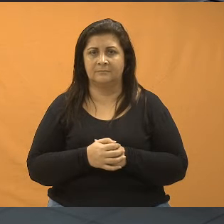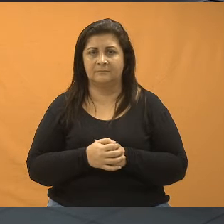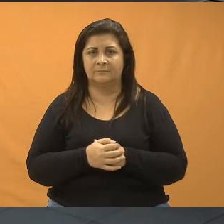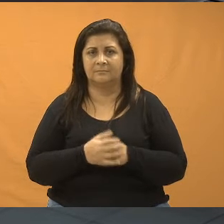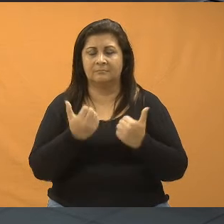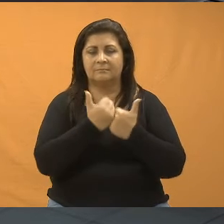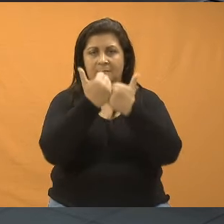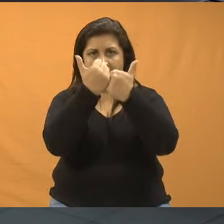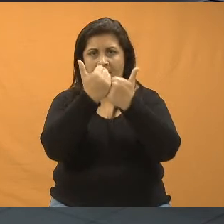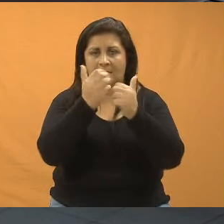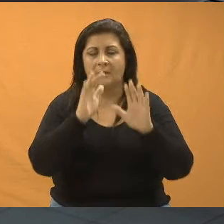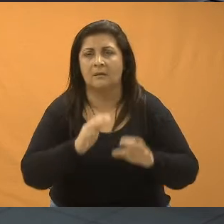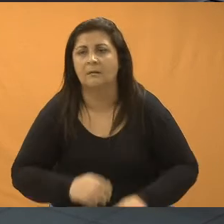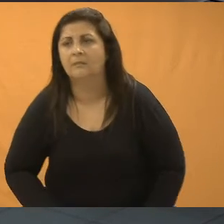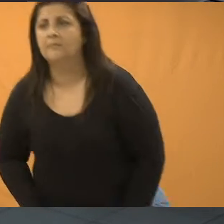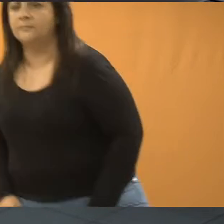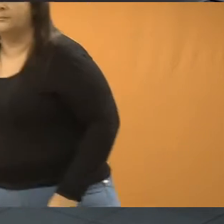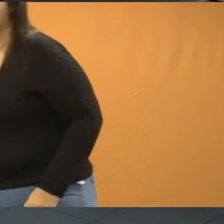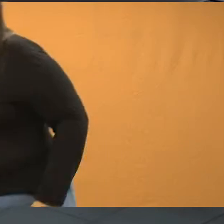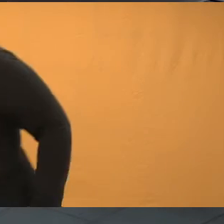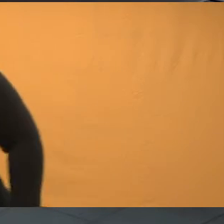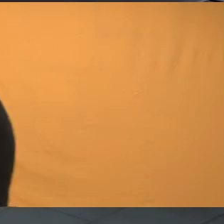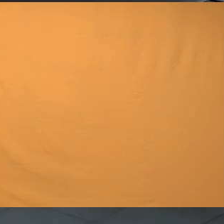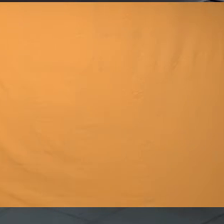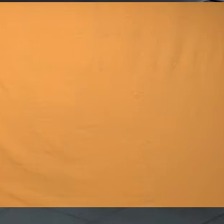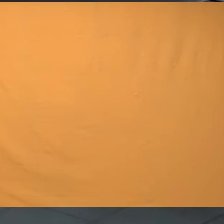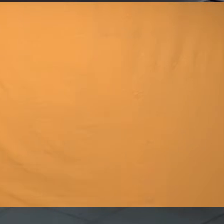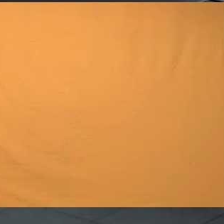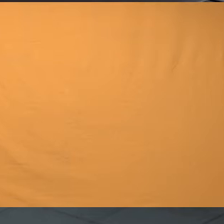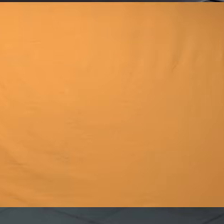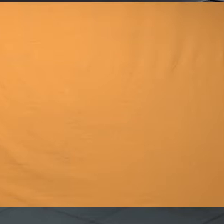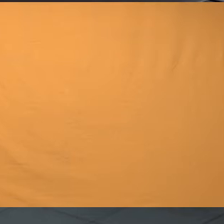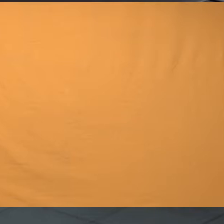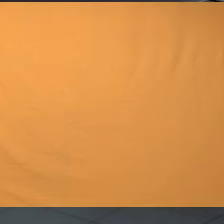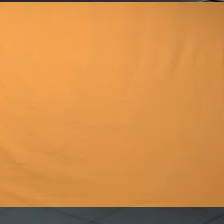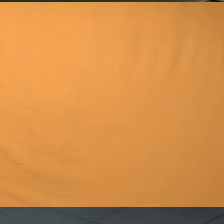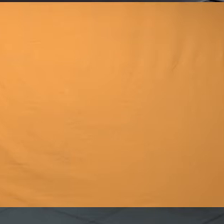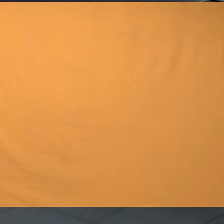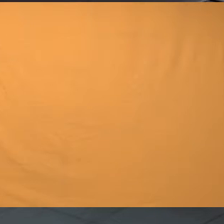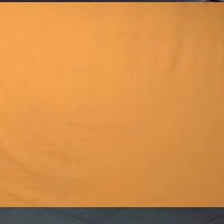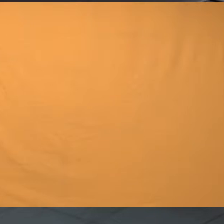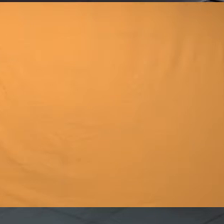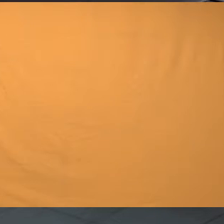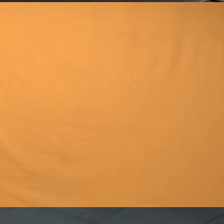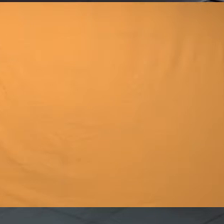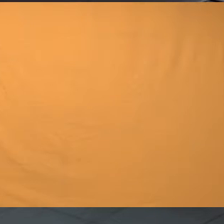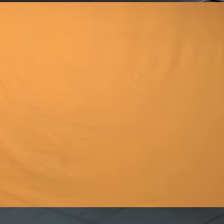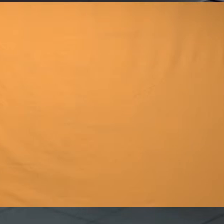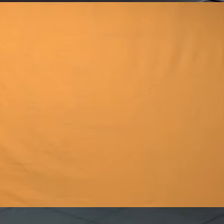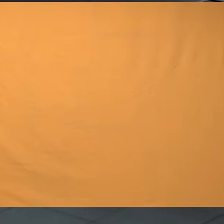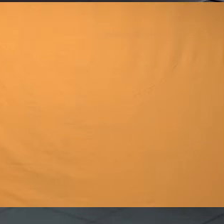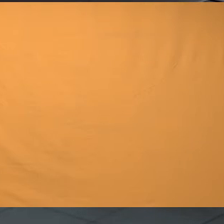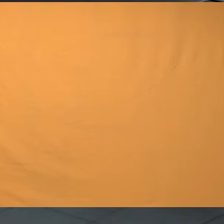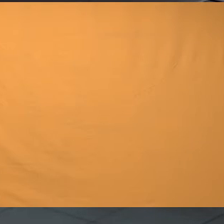Já encerro minha fala aqui. Alguém que está na galeria queria participar?